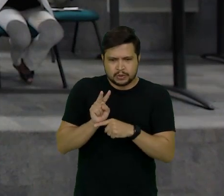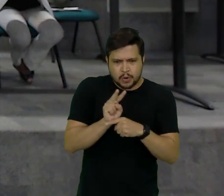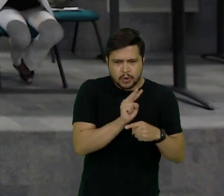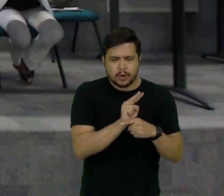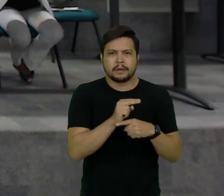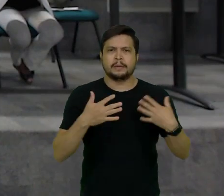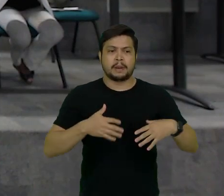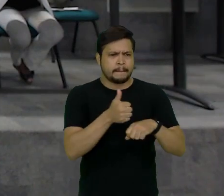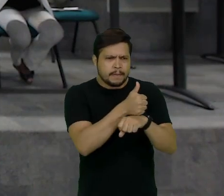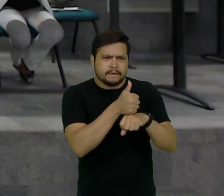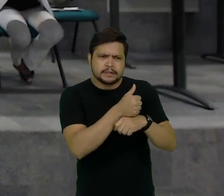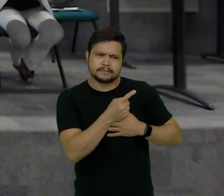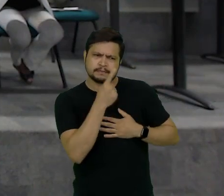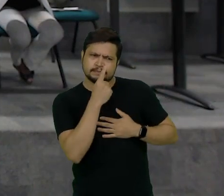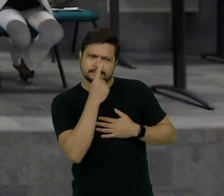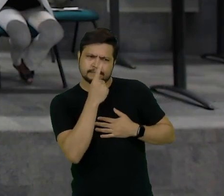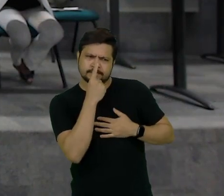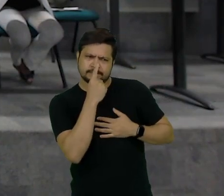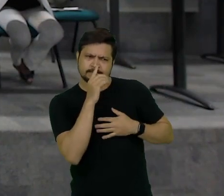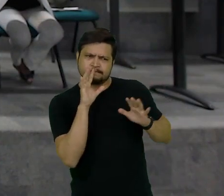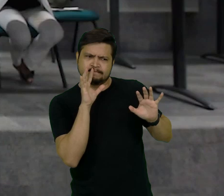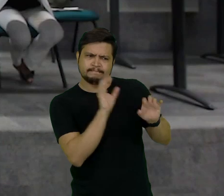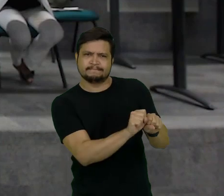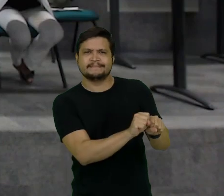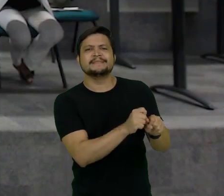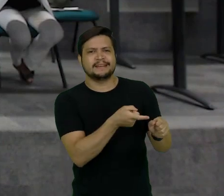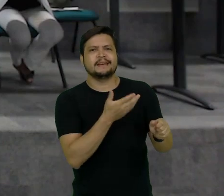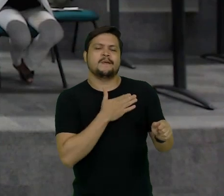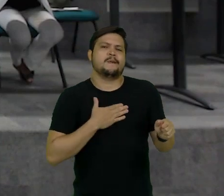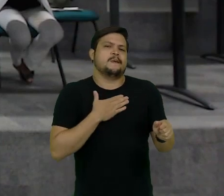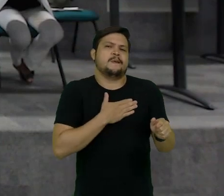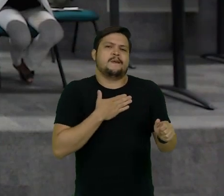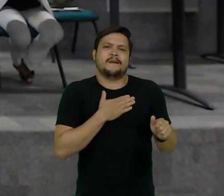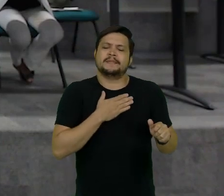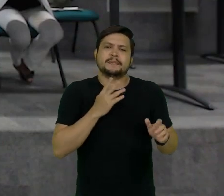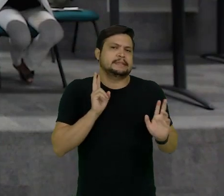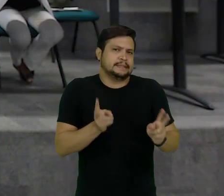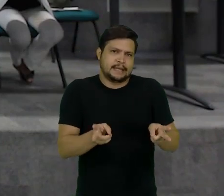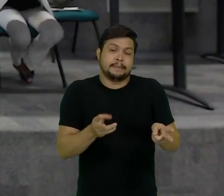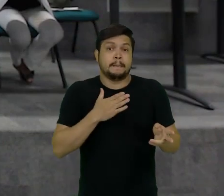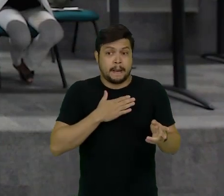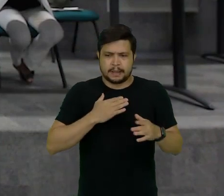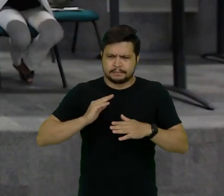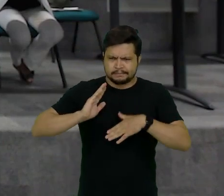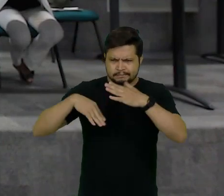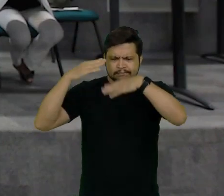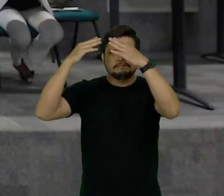identifico. Sempre me identifiquei com as áreas do campo e principalmente com a zootecnia. Foi um grande crescimento para